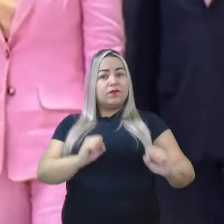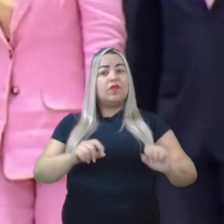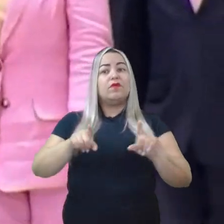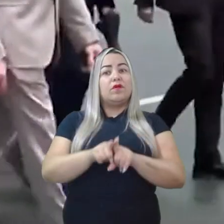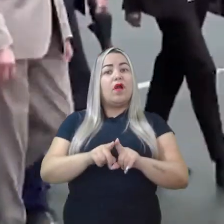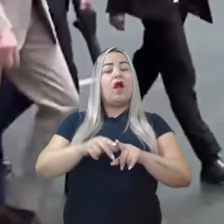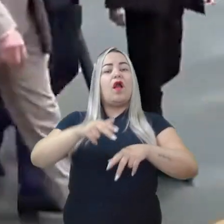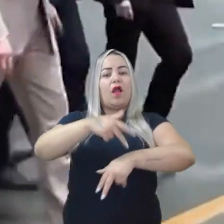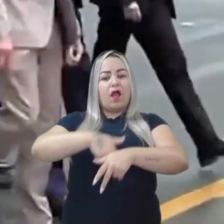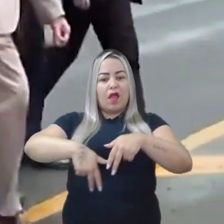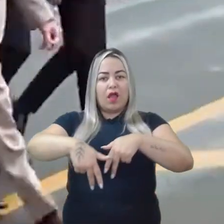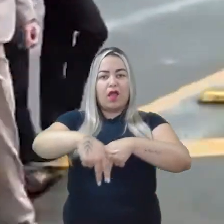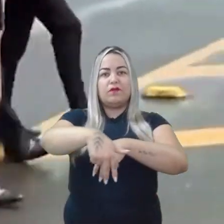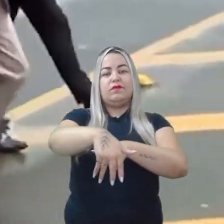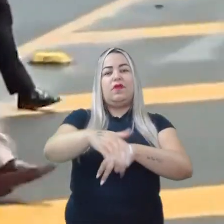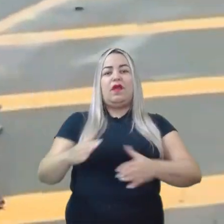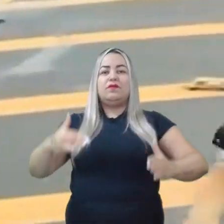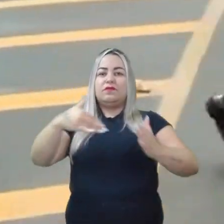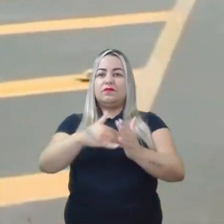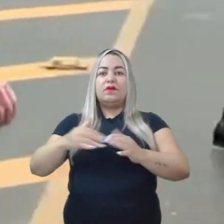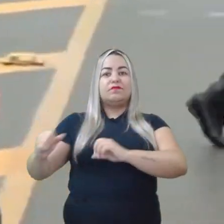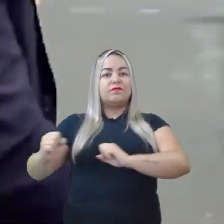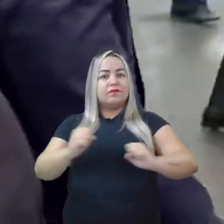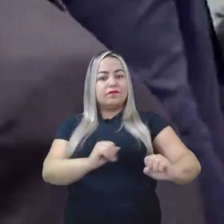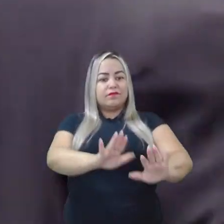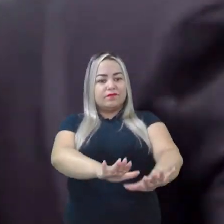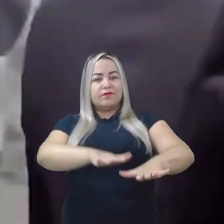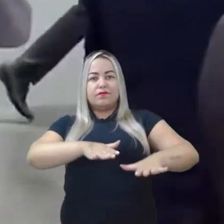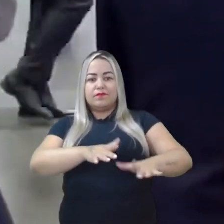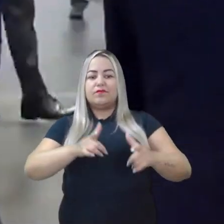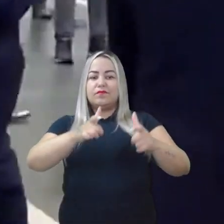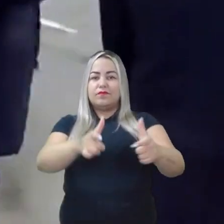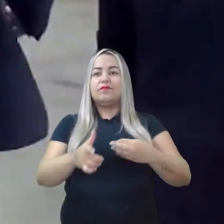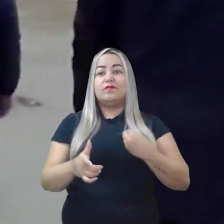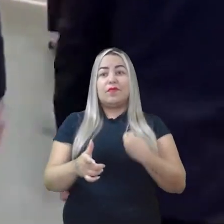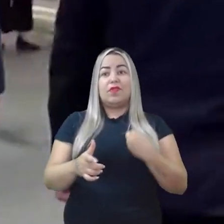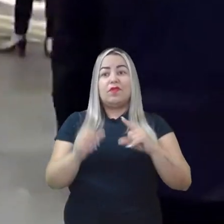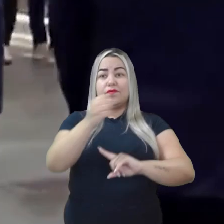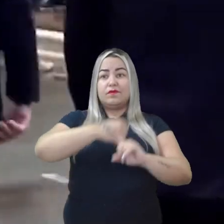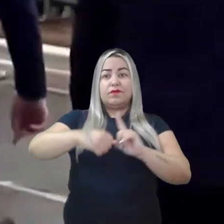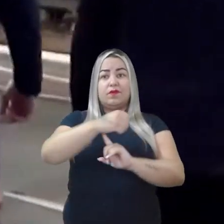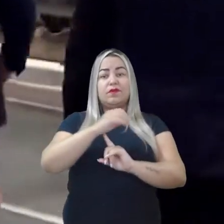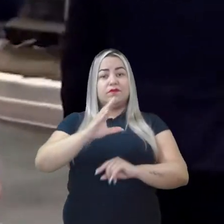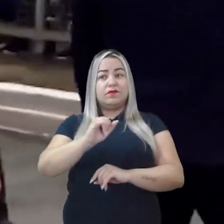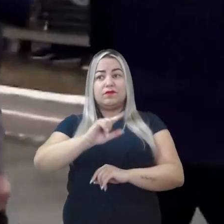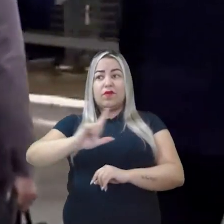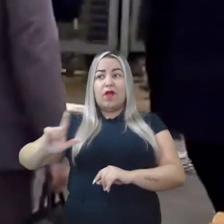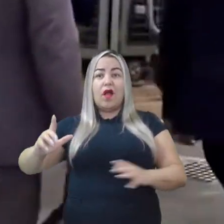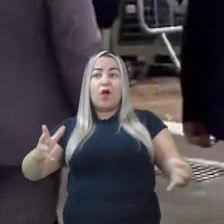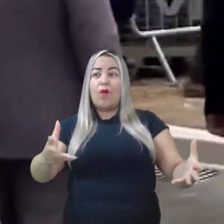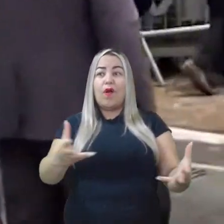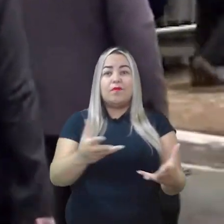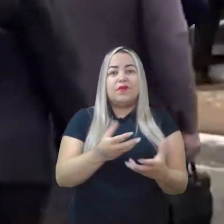autoridades dos 3 poderes desceram a rampa do Planalto até a Praça dos Três Poderes, onde se reuniram com a sociedade